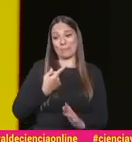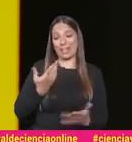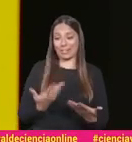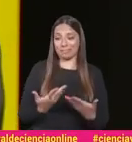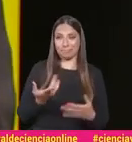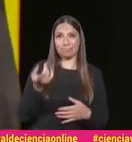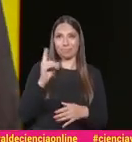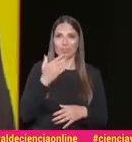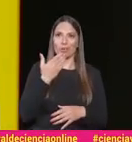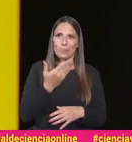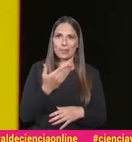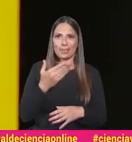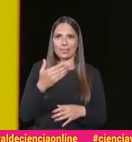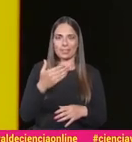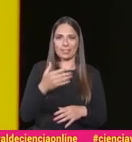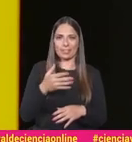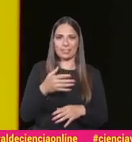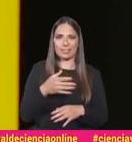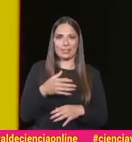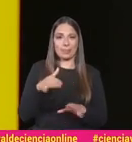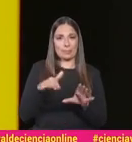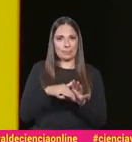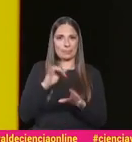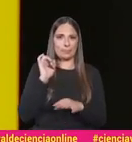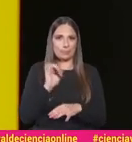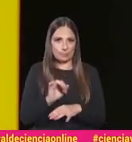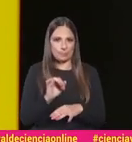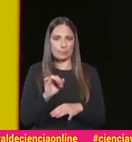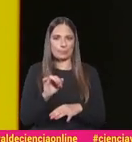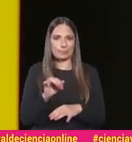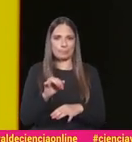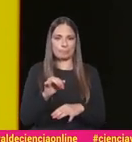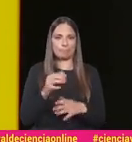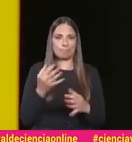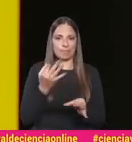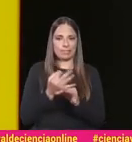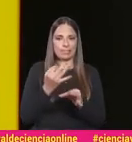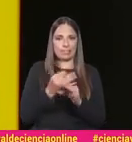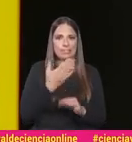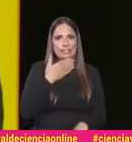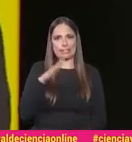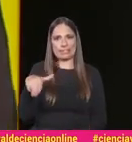já. Mas, professor, muito obrigada por ter participado nesta emissão do Festival de Ciência Online.